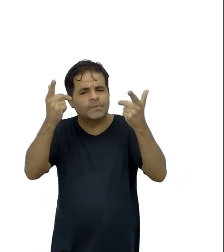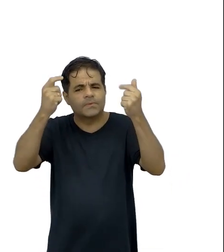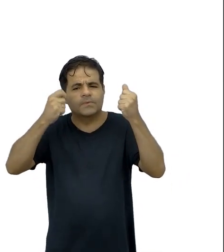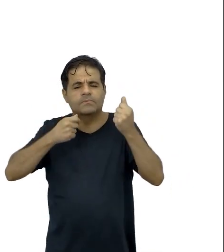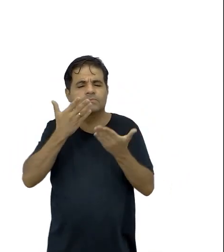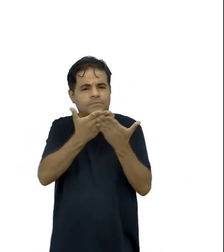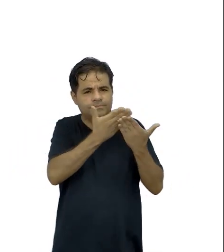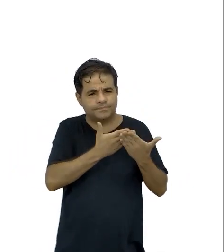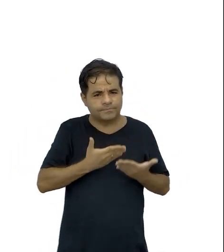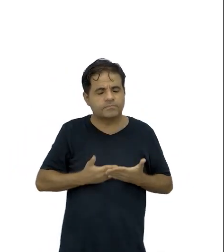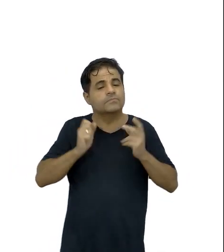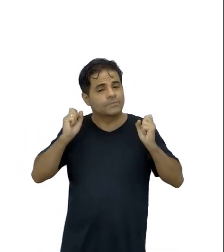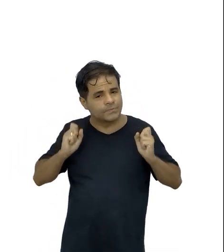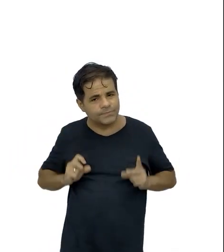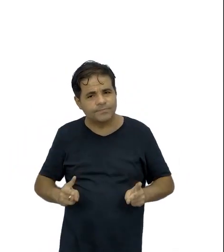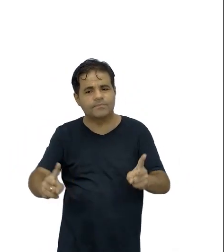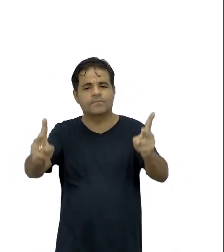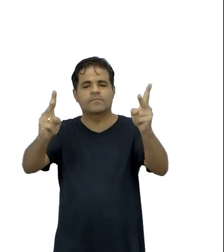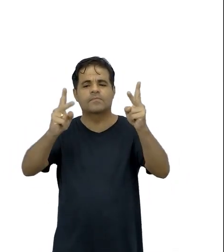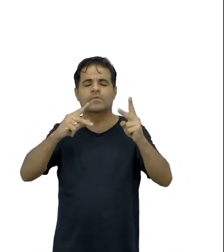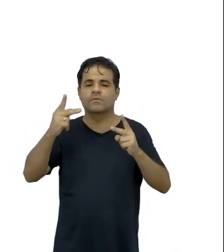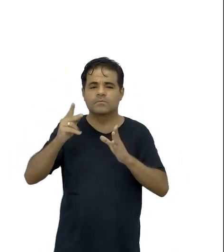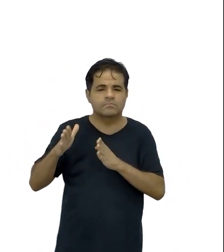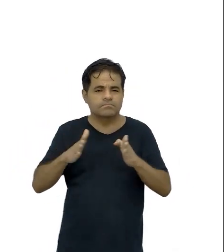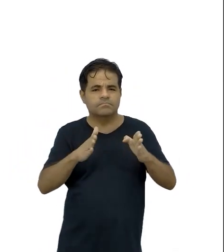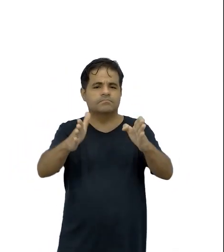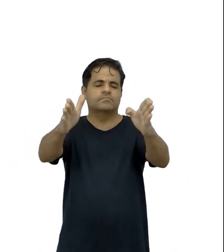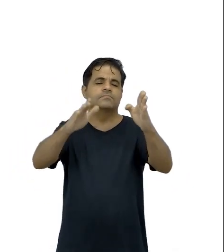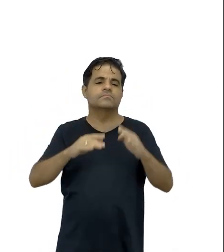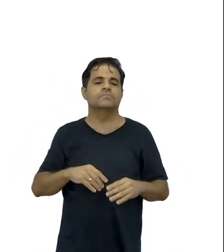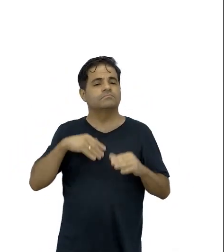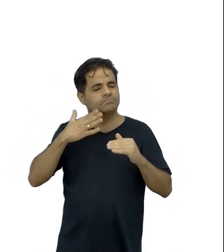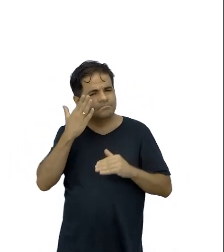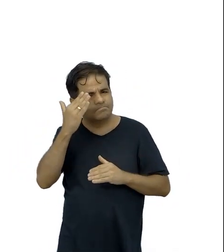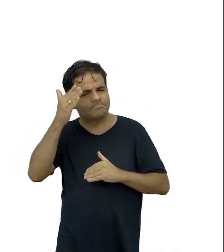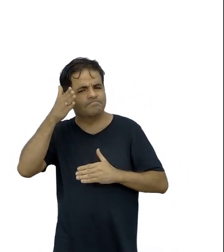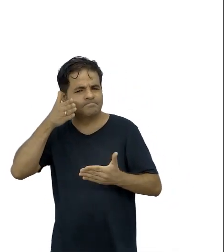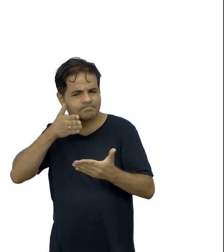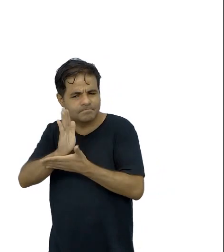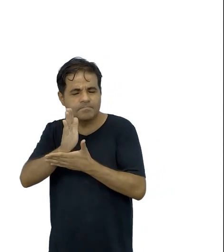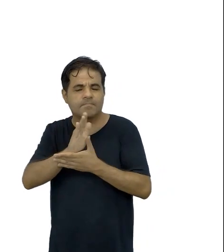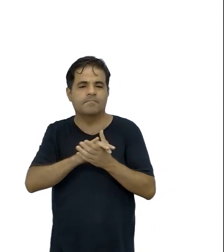nossos estudantes continuarem suas trajetórias com sucesso.